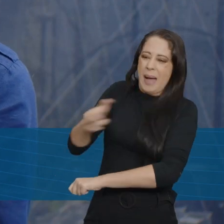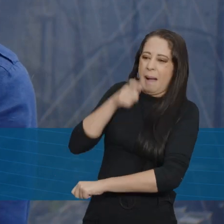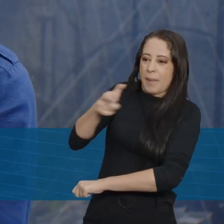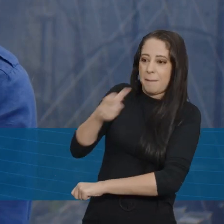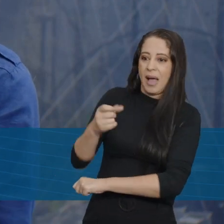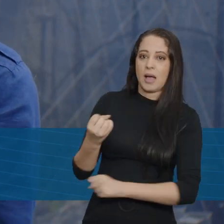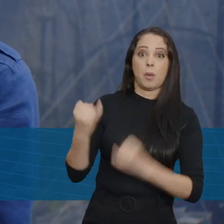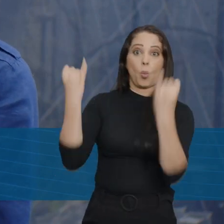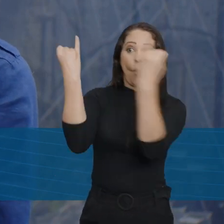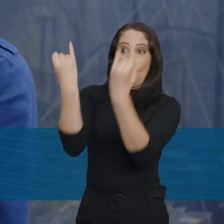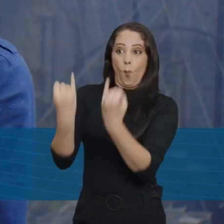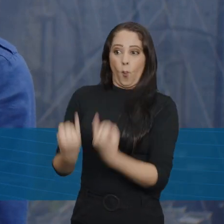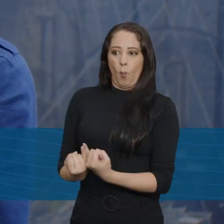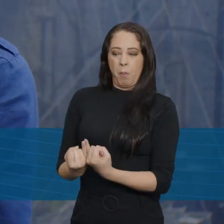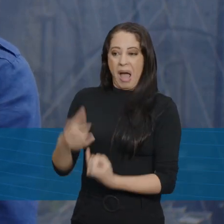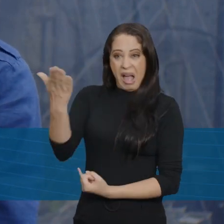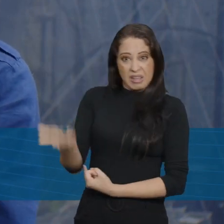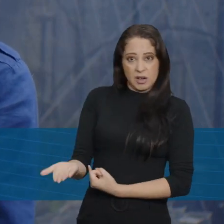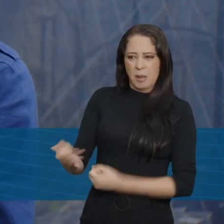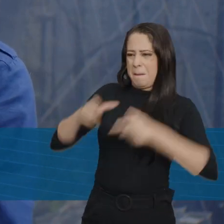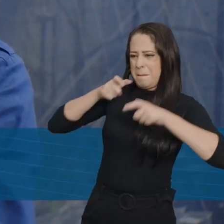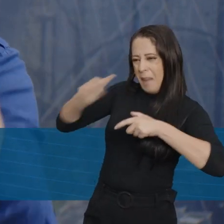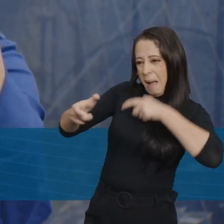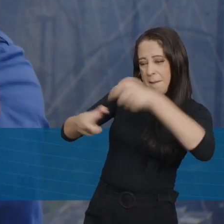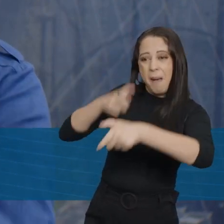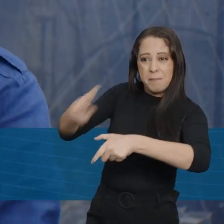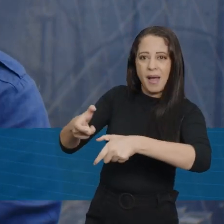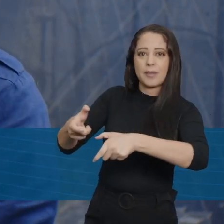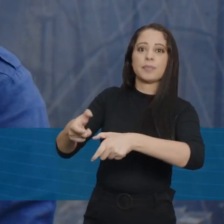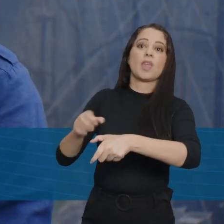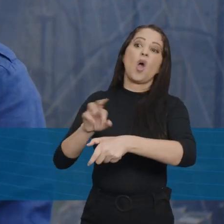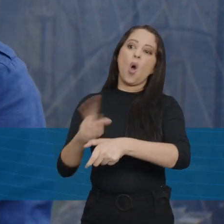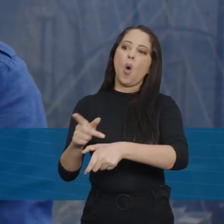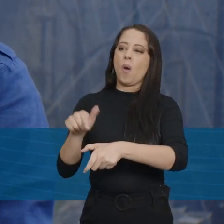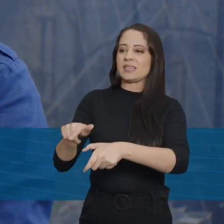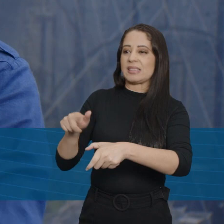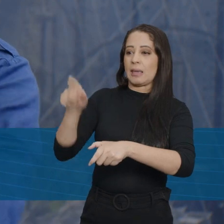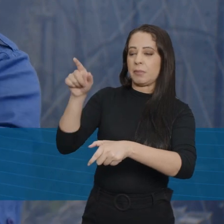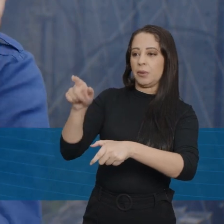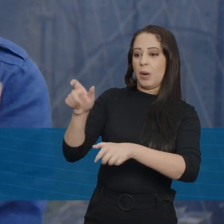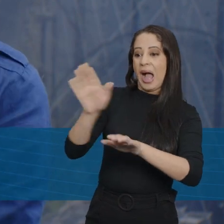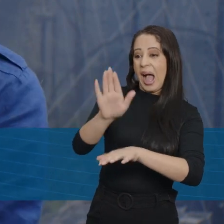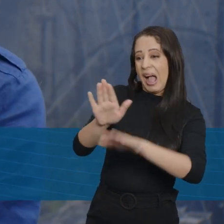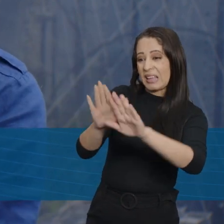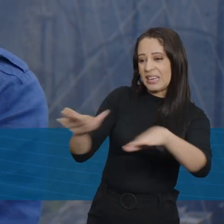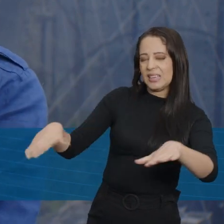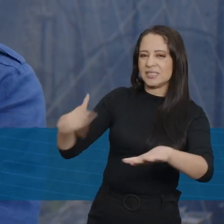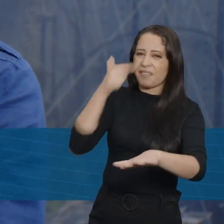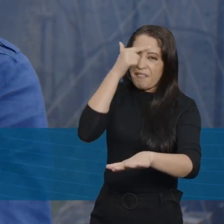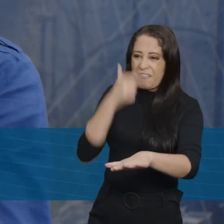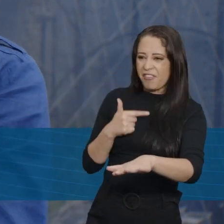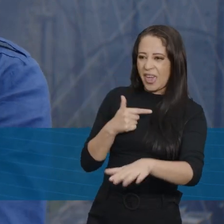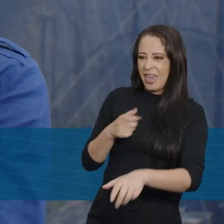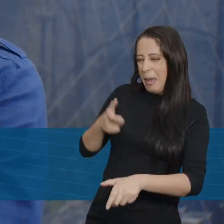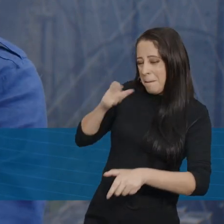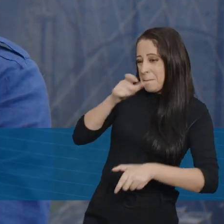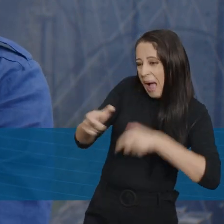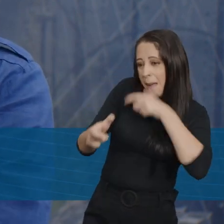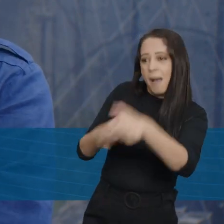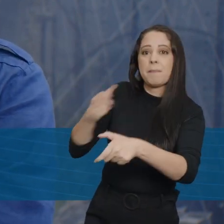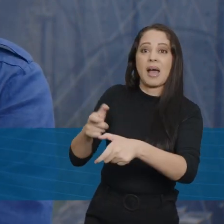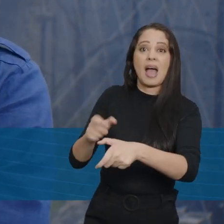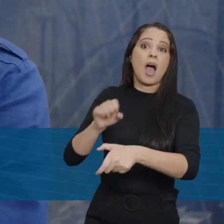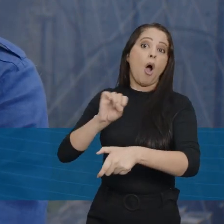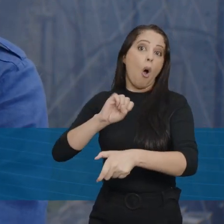aquela criança que é muito magra, a criança que não tem o rosto parecido com o de modelos, né? Exatamente,